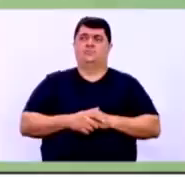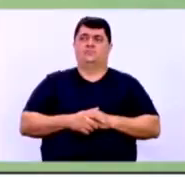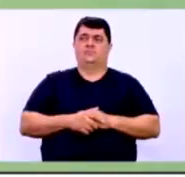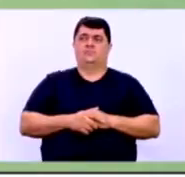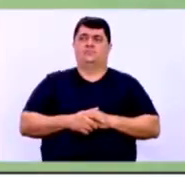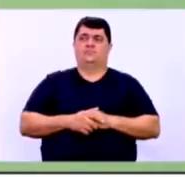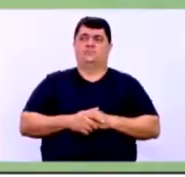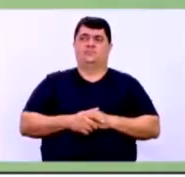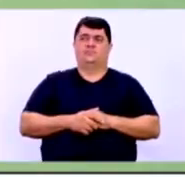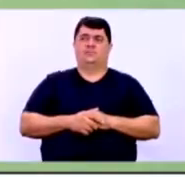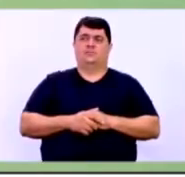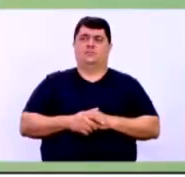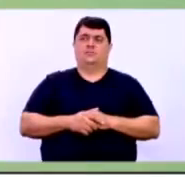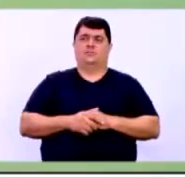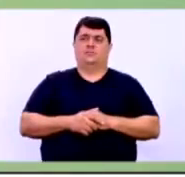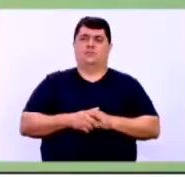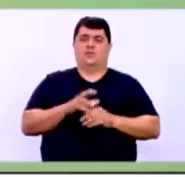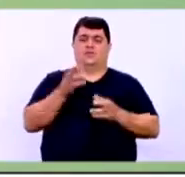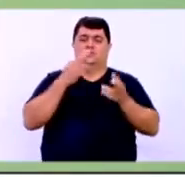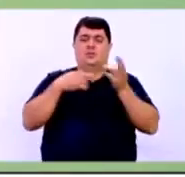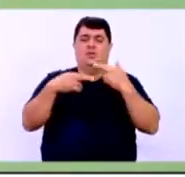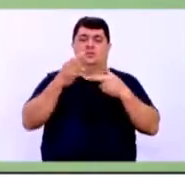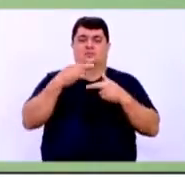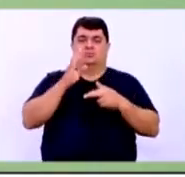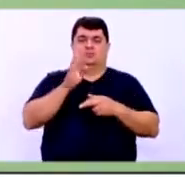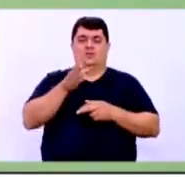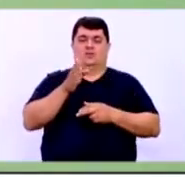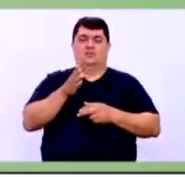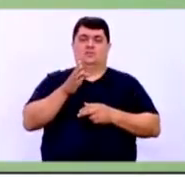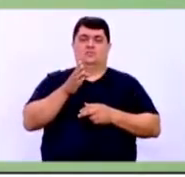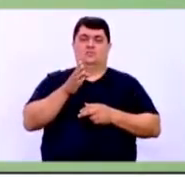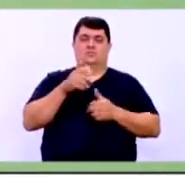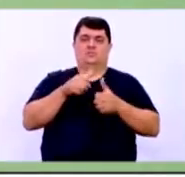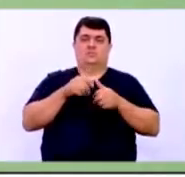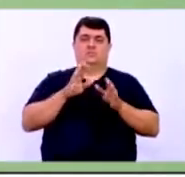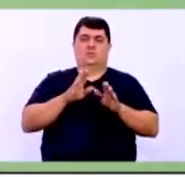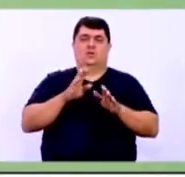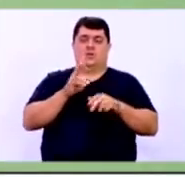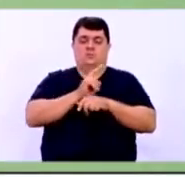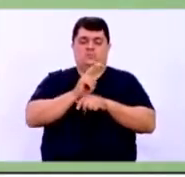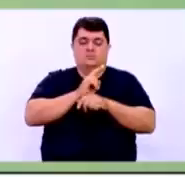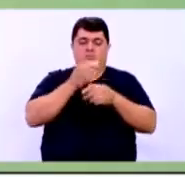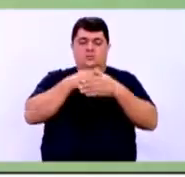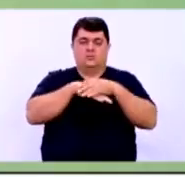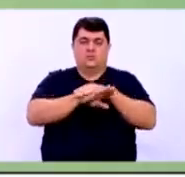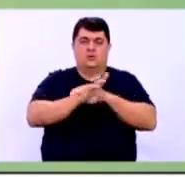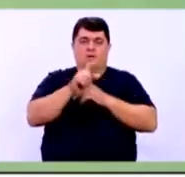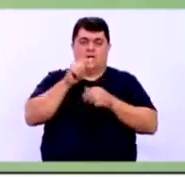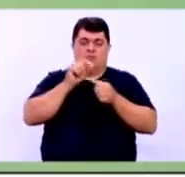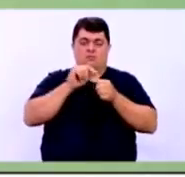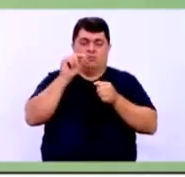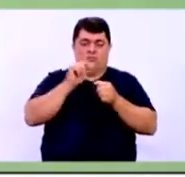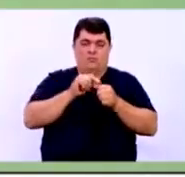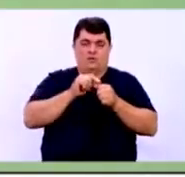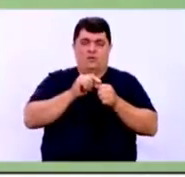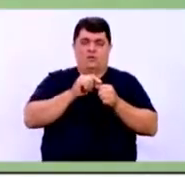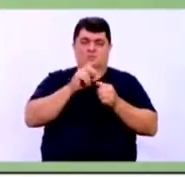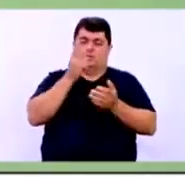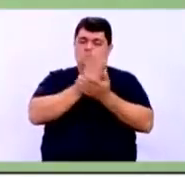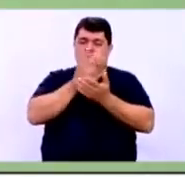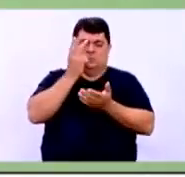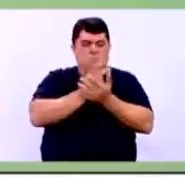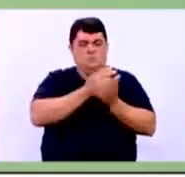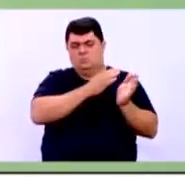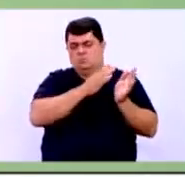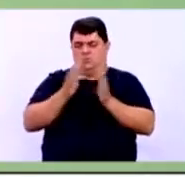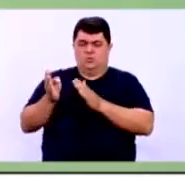Lá, já me antecipou a resposta. O inventário permanente. O controle do estoque é realizado de forma contínua,